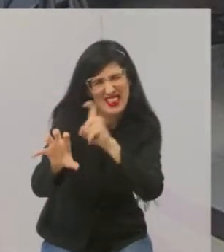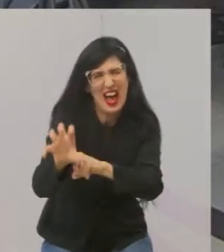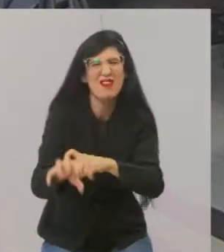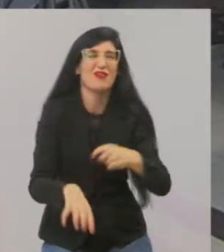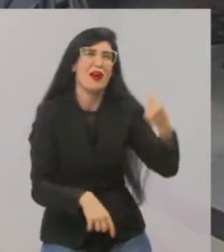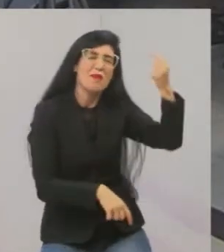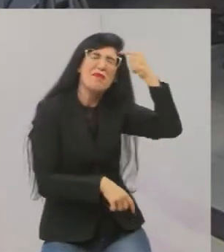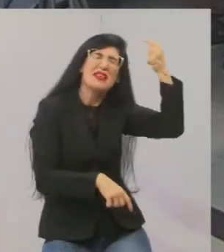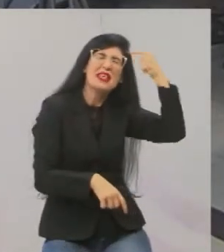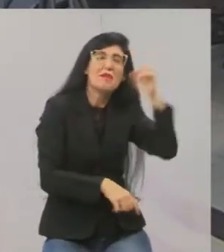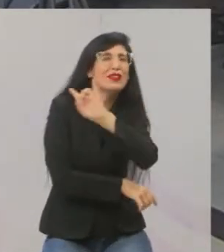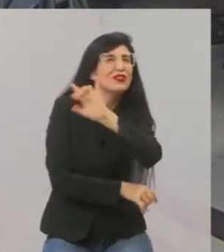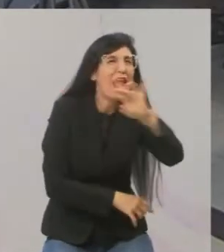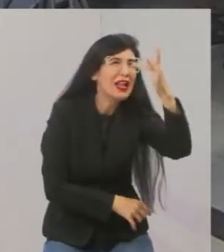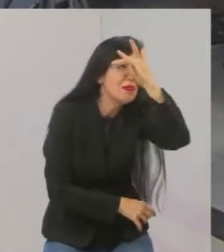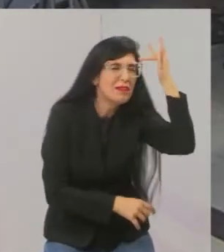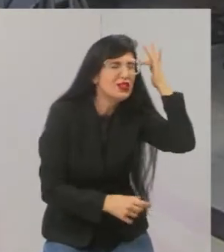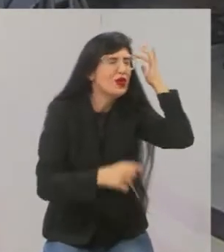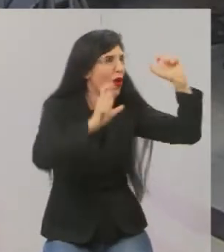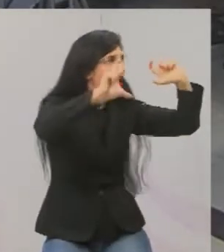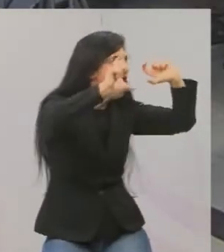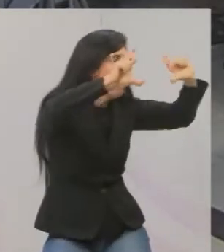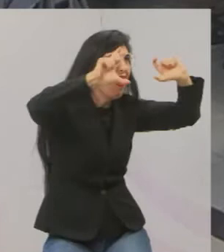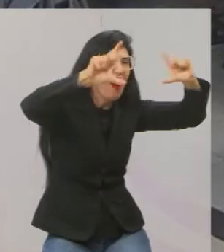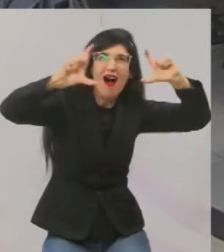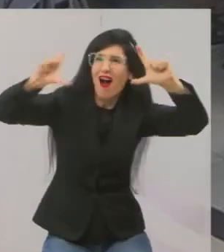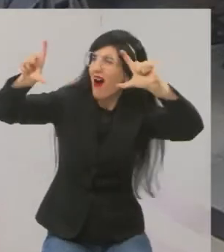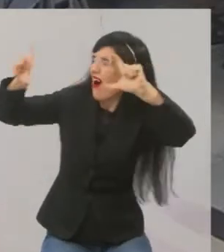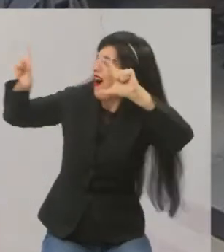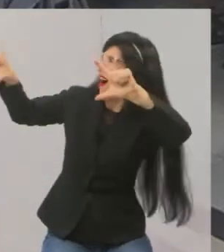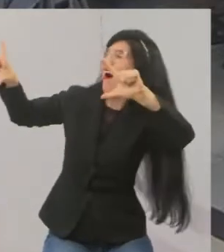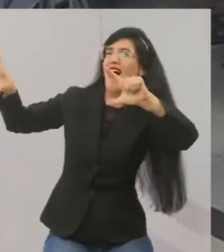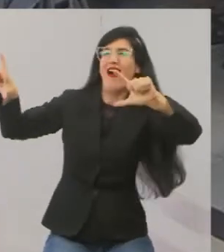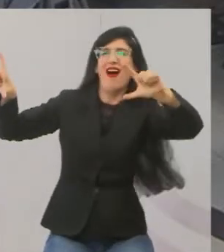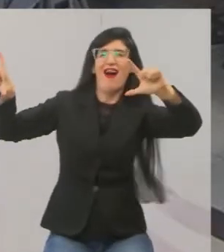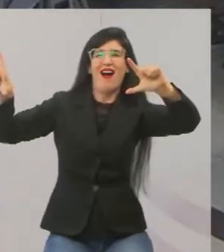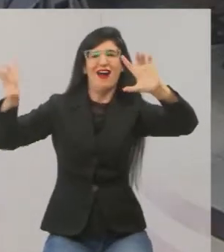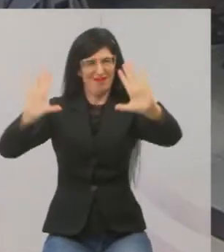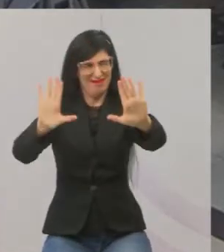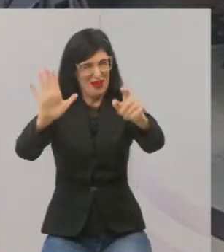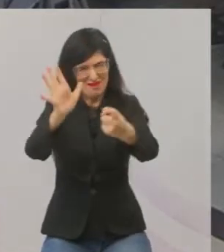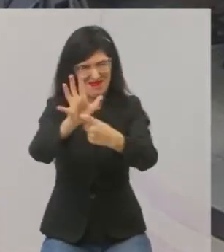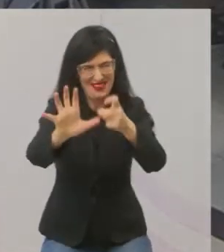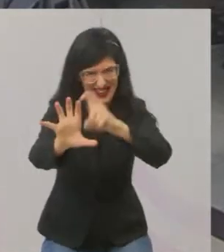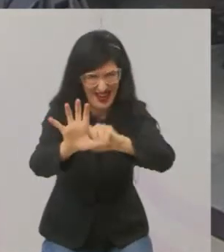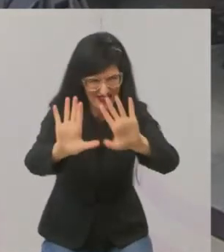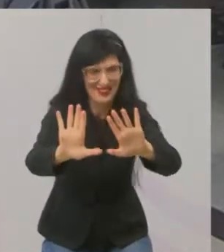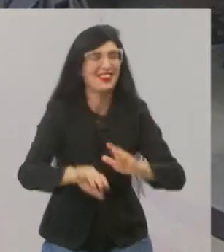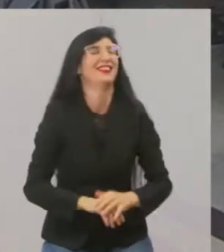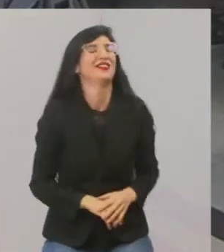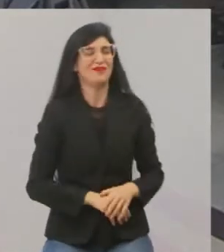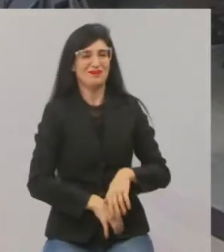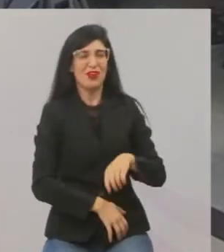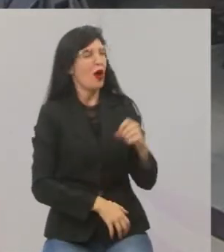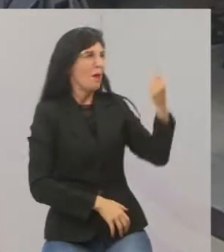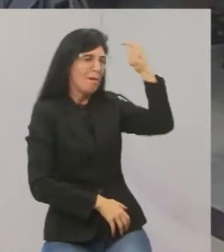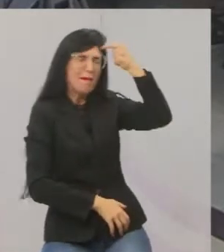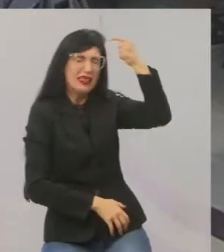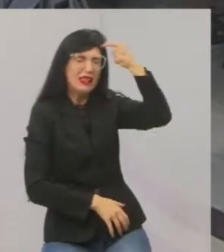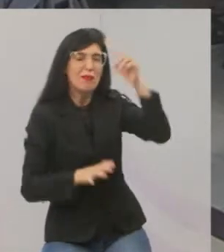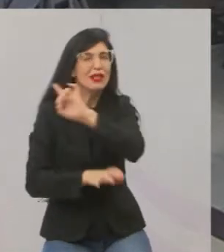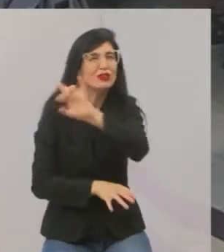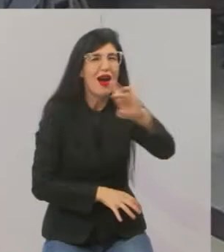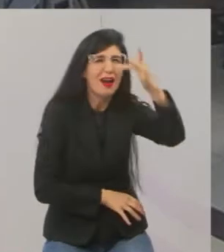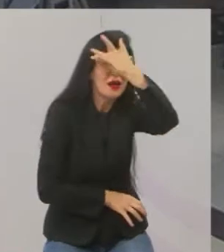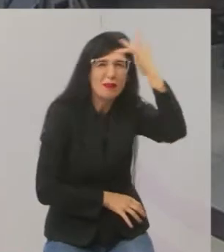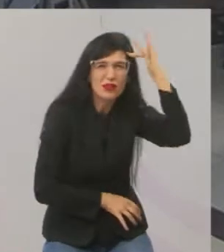Aderbal, do prefeito, de você morador que está em casa, para ver se você ia ter orgulho do que está aparecendo ali, ou você